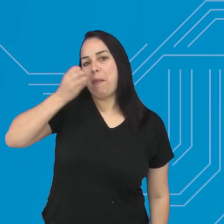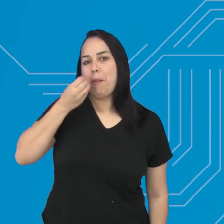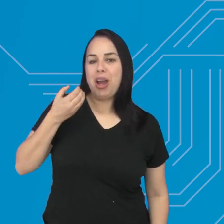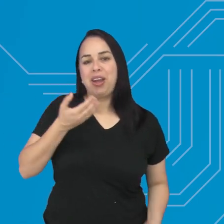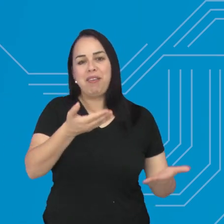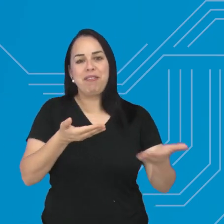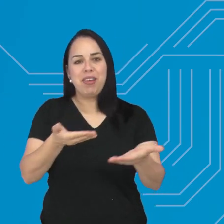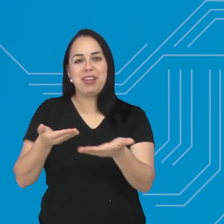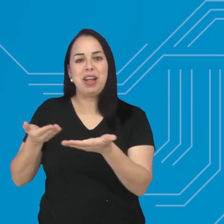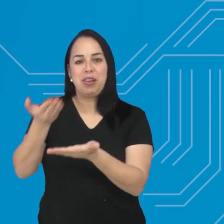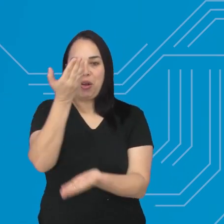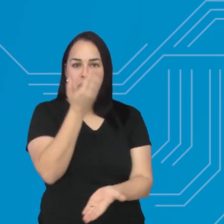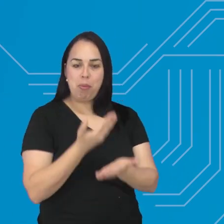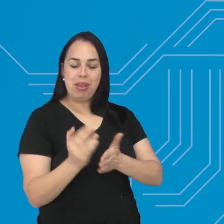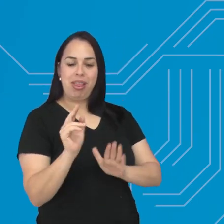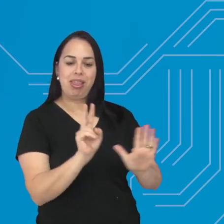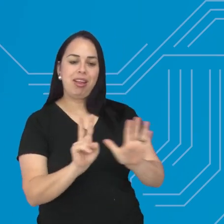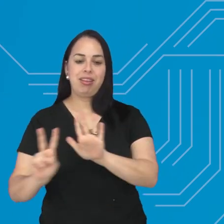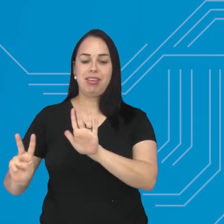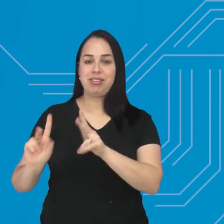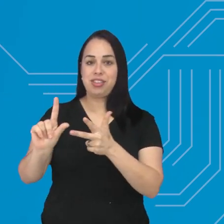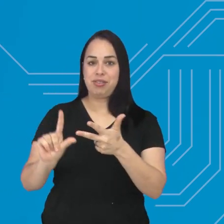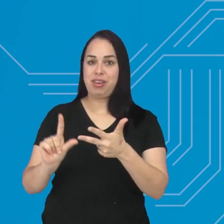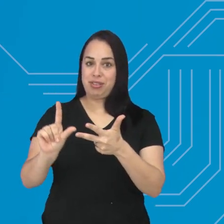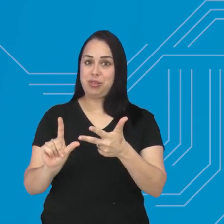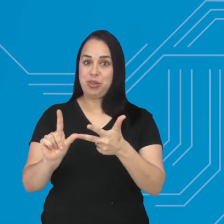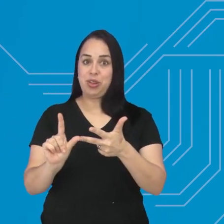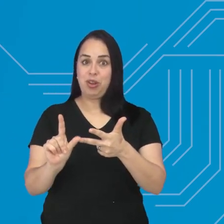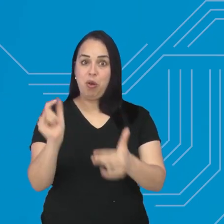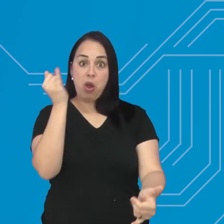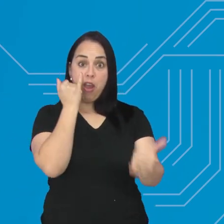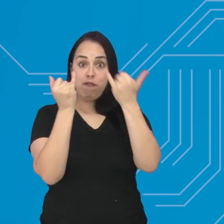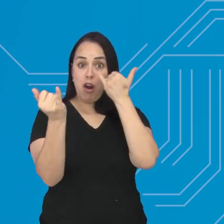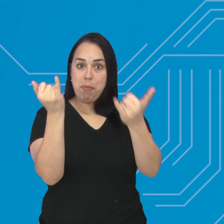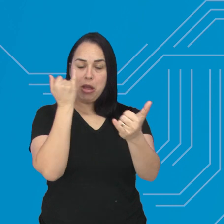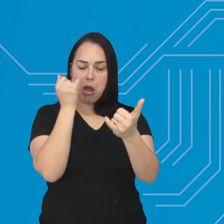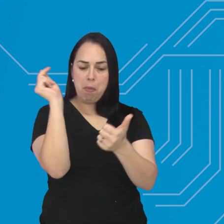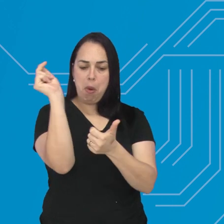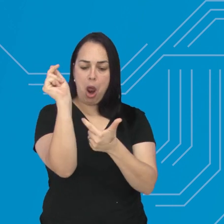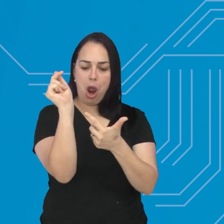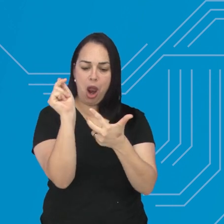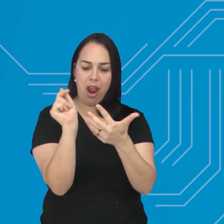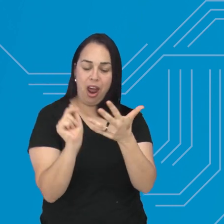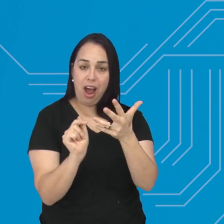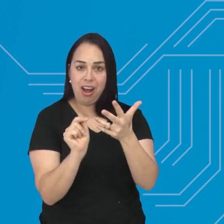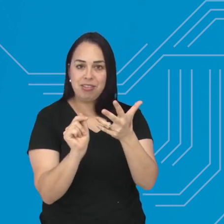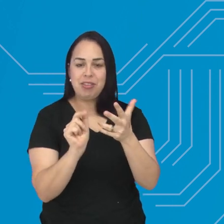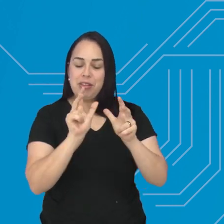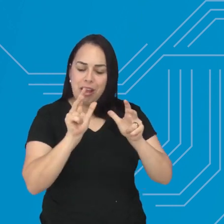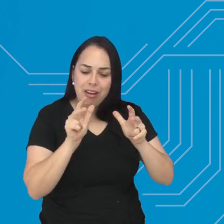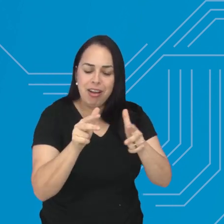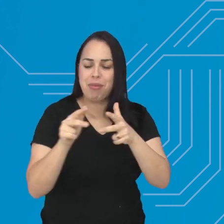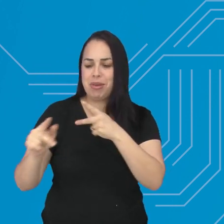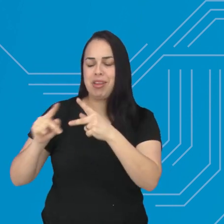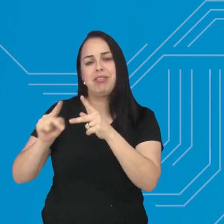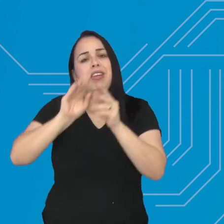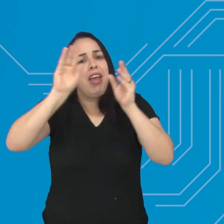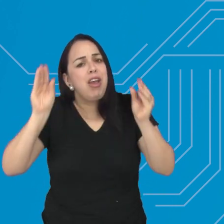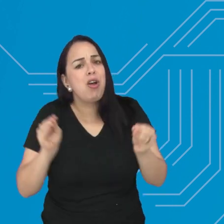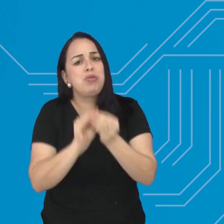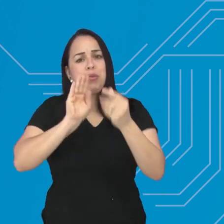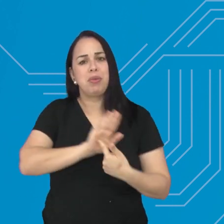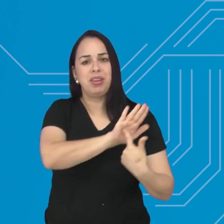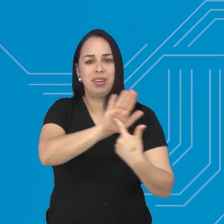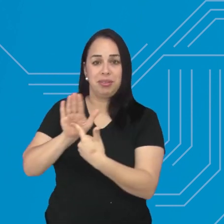Olá, seja muito bem-vindo. Está no ar o Semana Legislativa, o nosso resumo das principais notícias que marcaram a semana aqui na